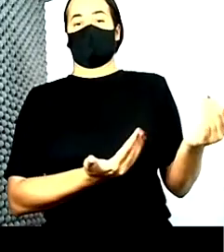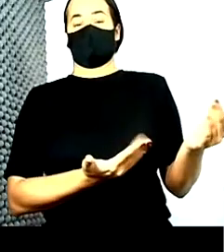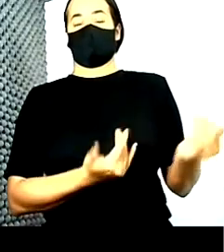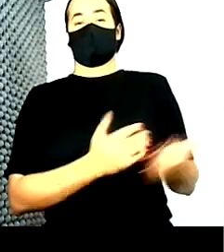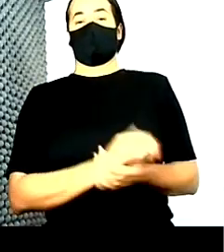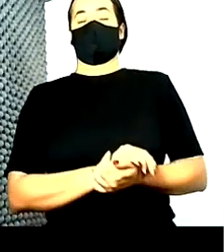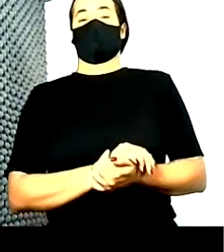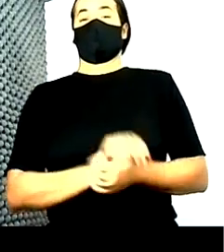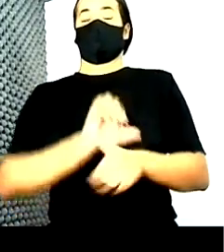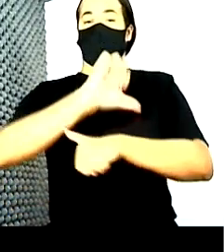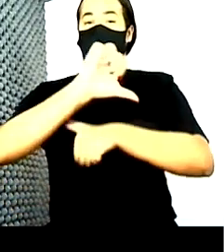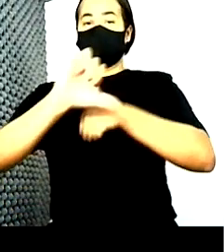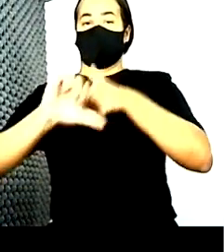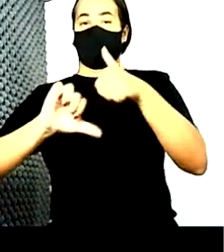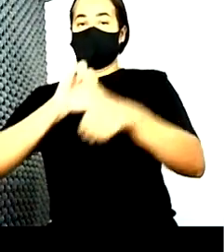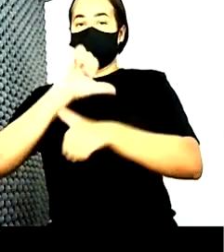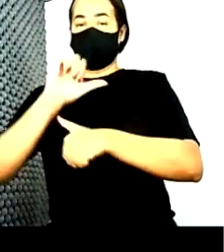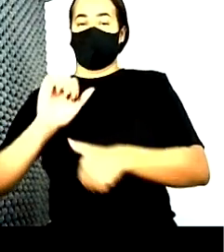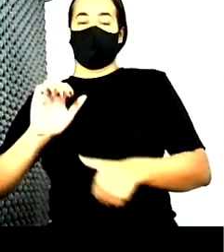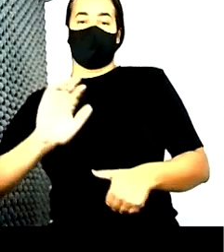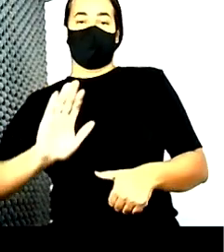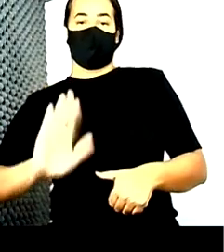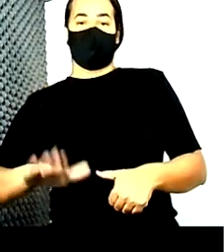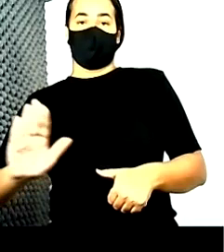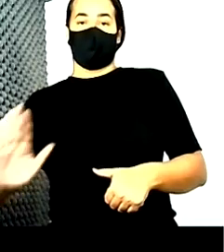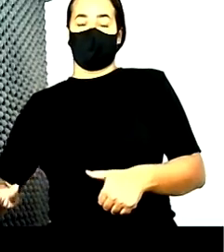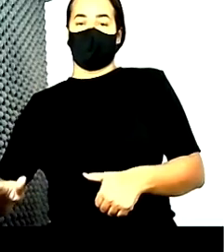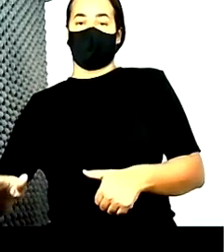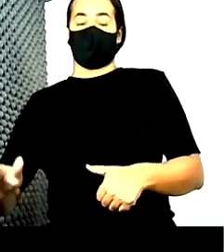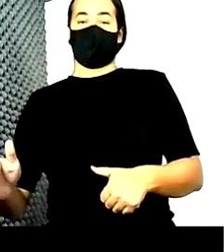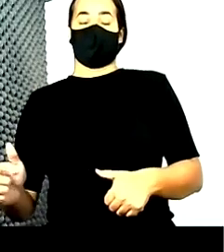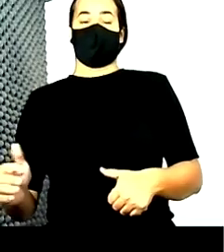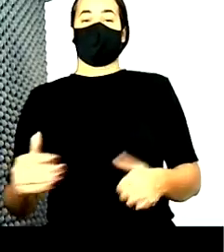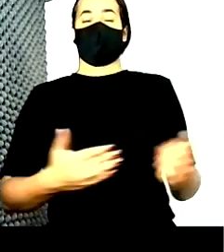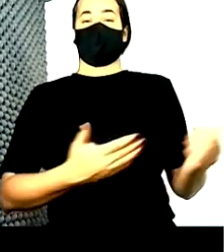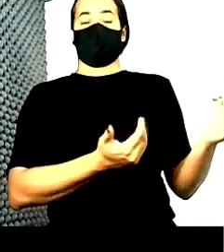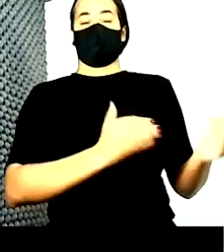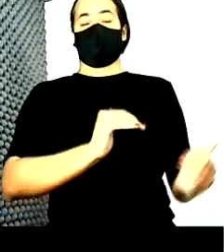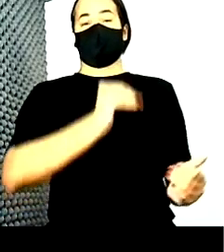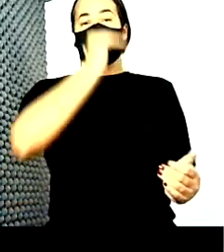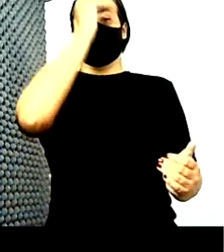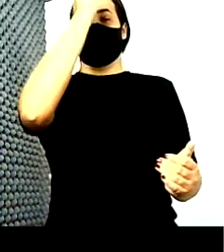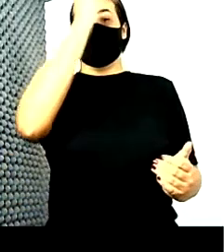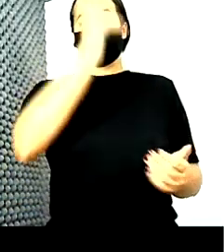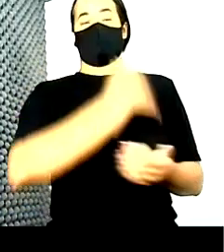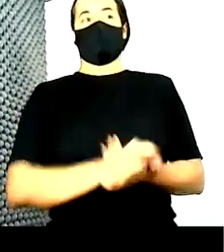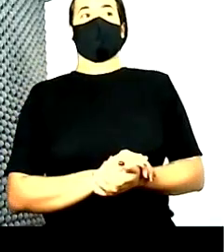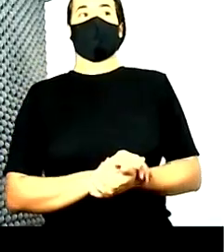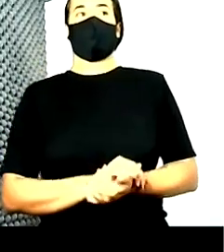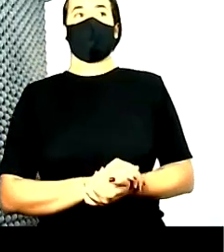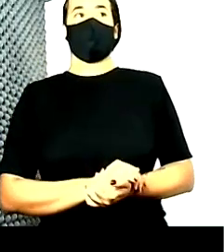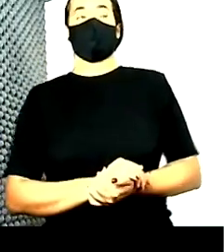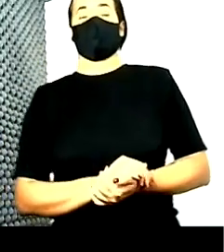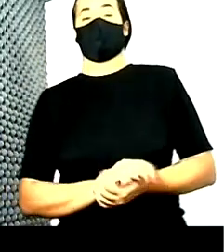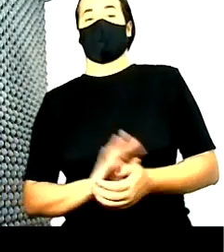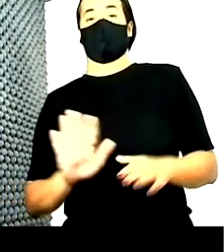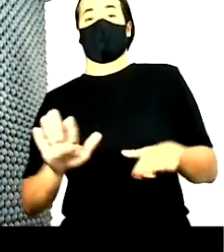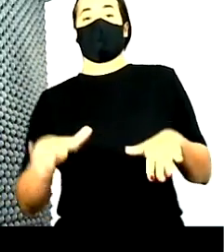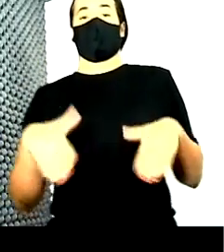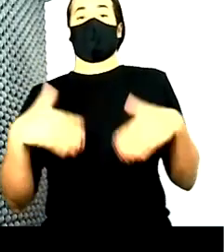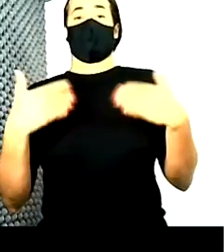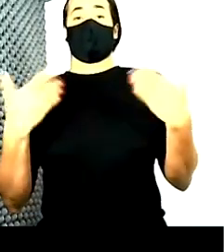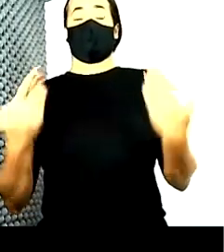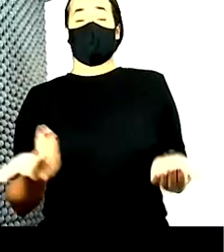na transição entre a infância e a idade adulta. Mas quais são essas alterações